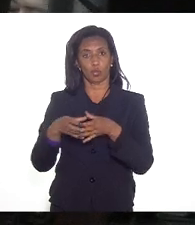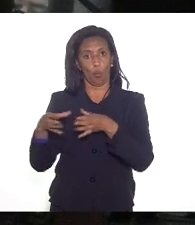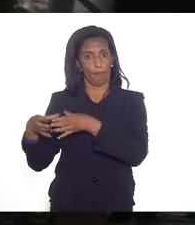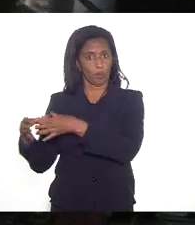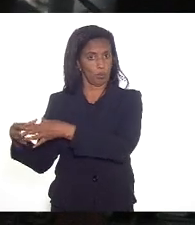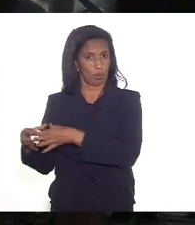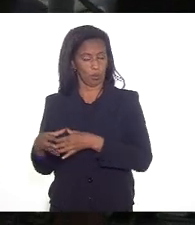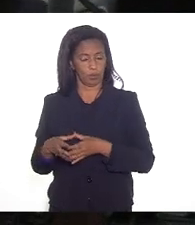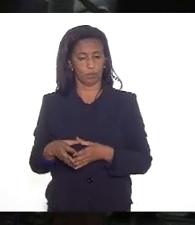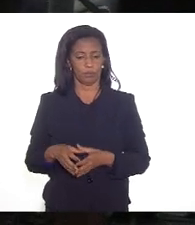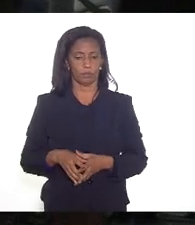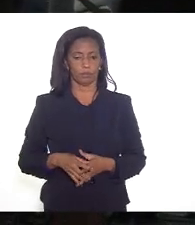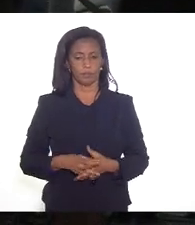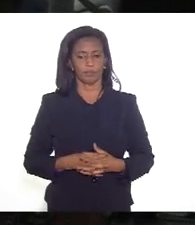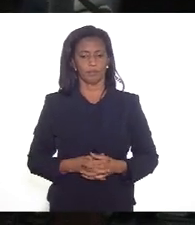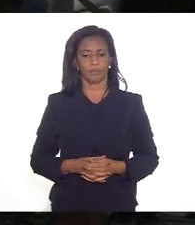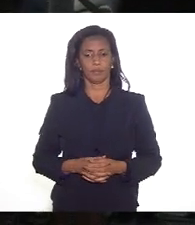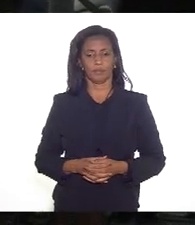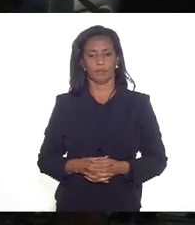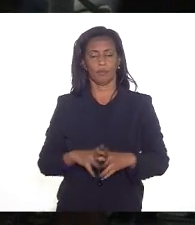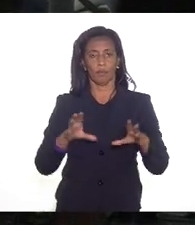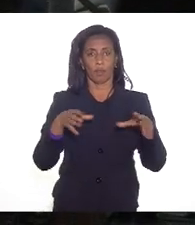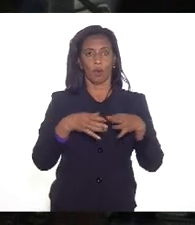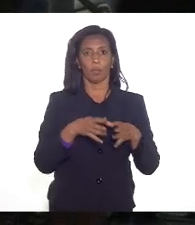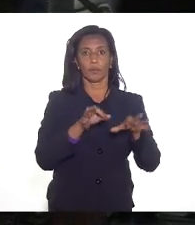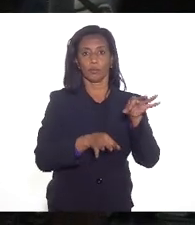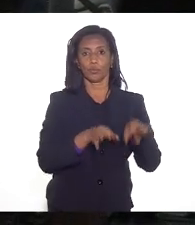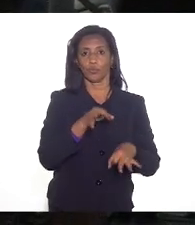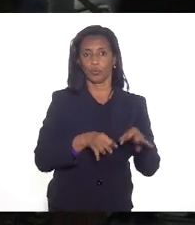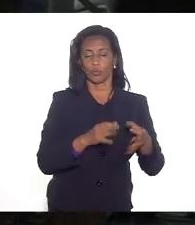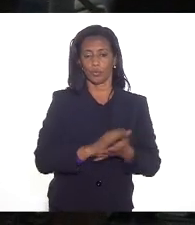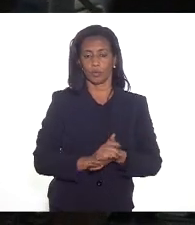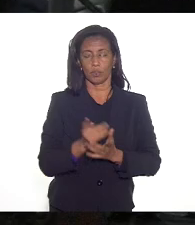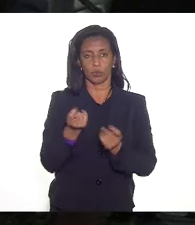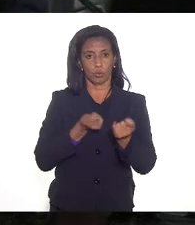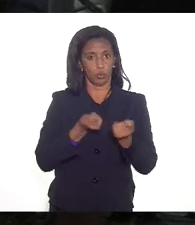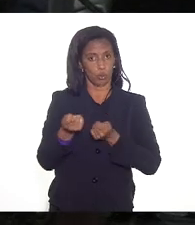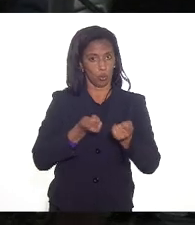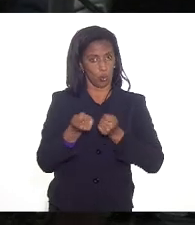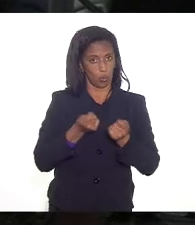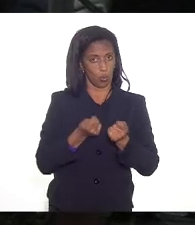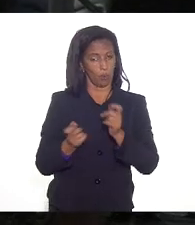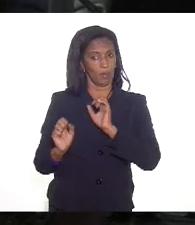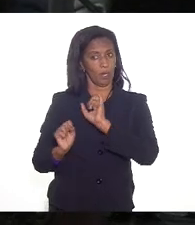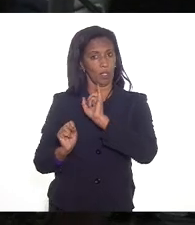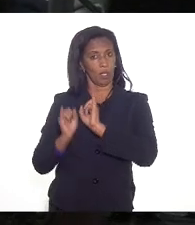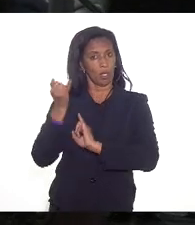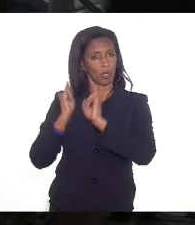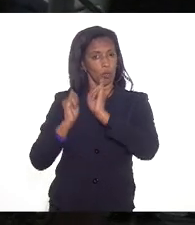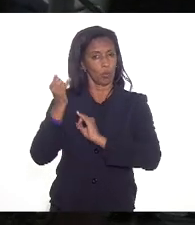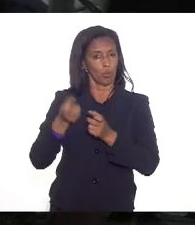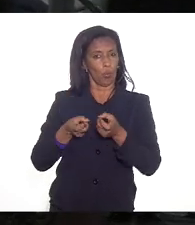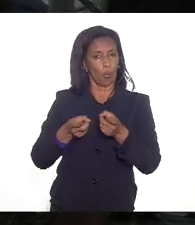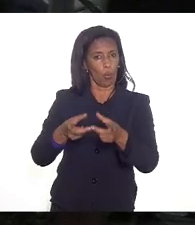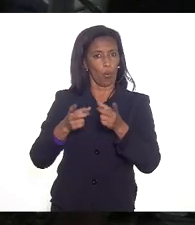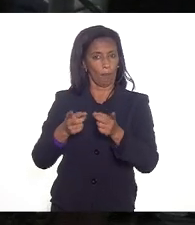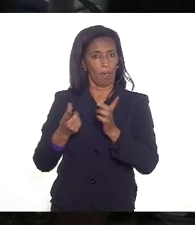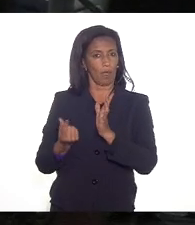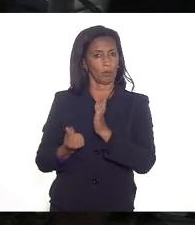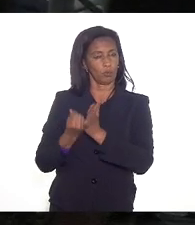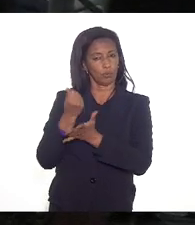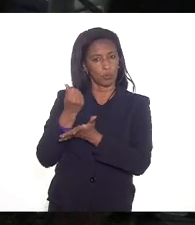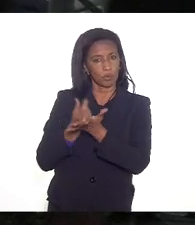comissões e quais são os Justiça de economia dos de comércio de assunto principais elementos Regional de